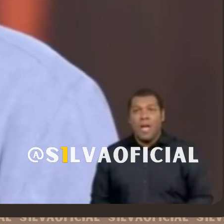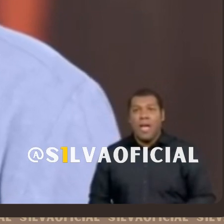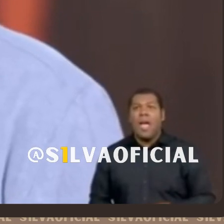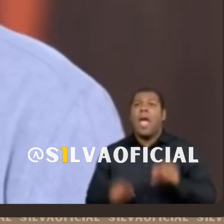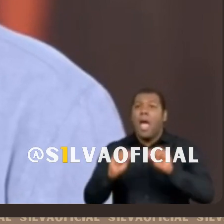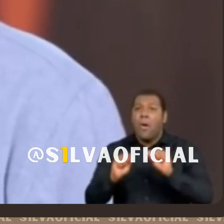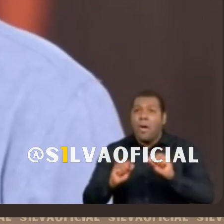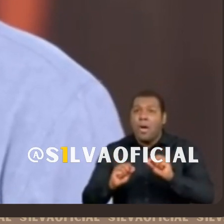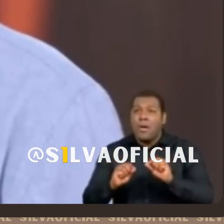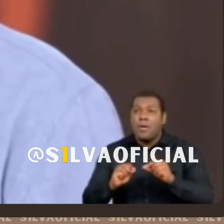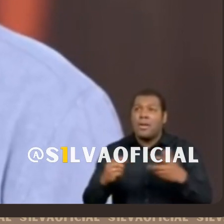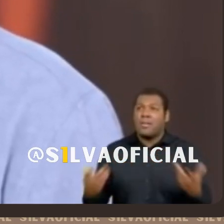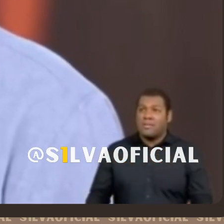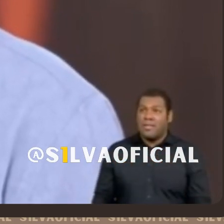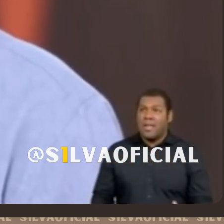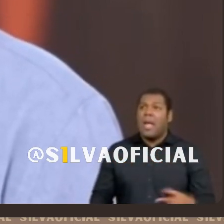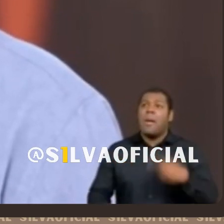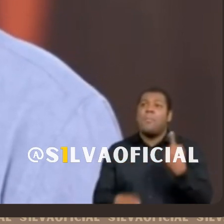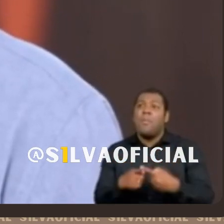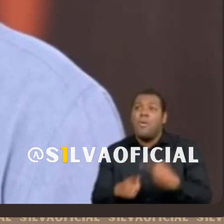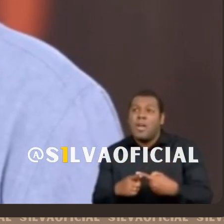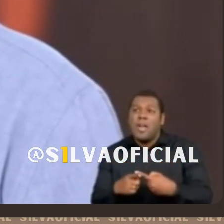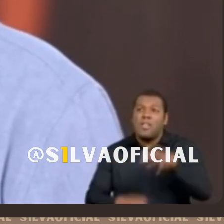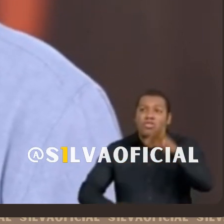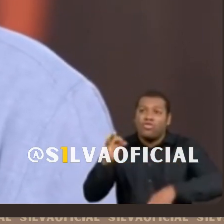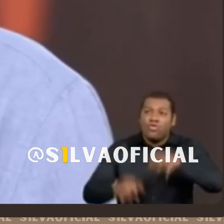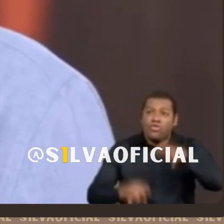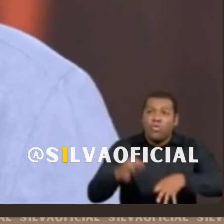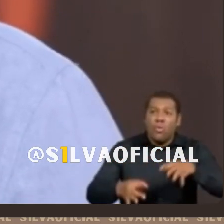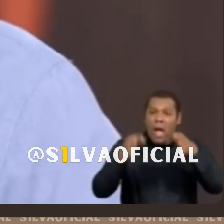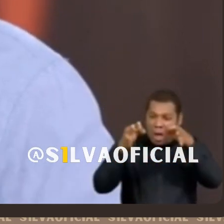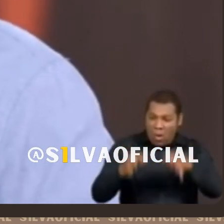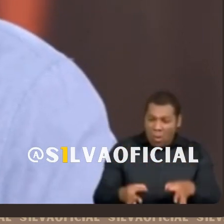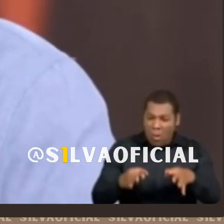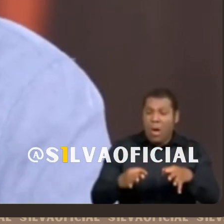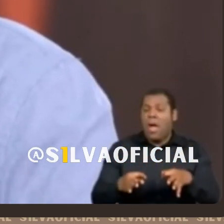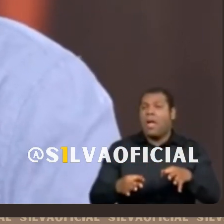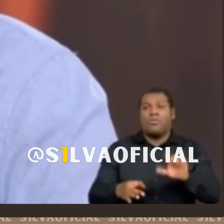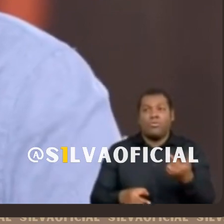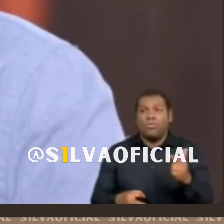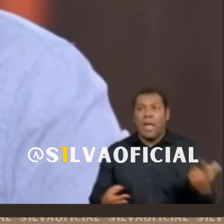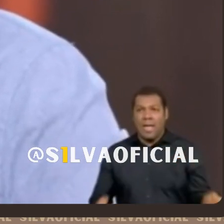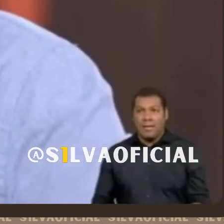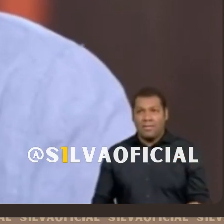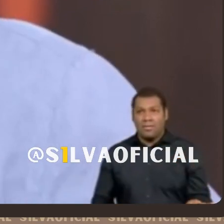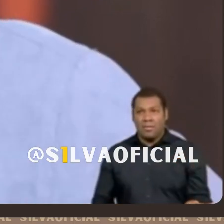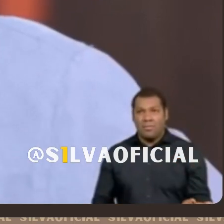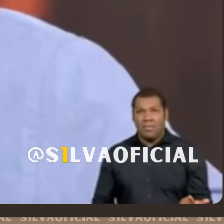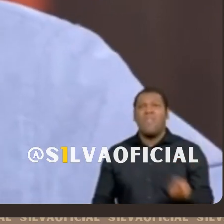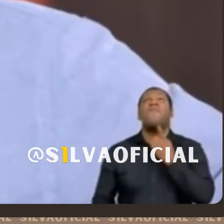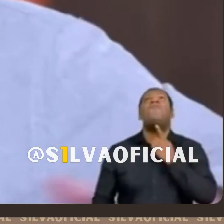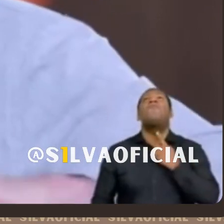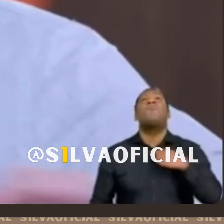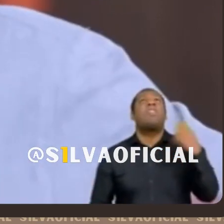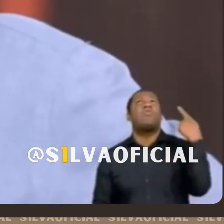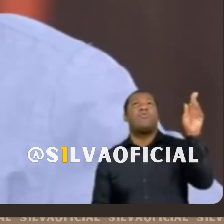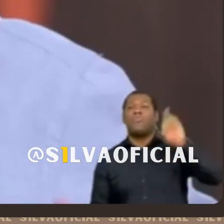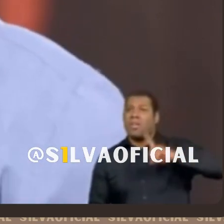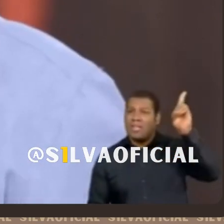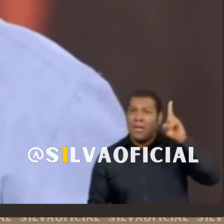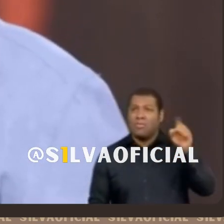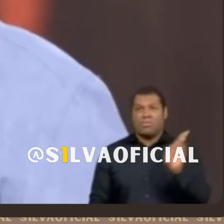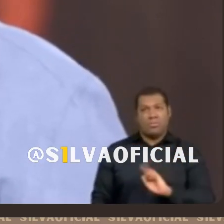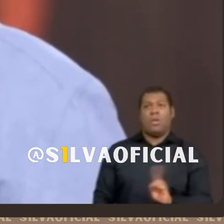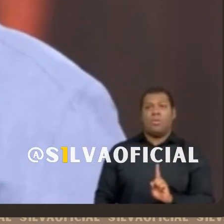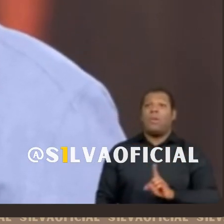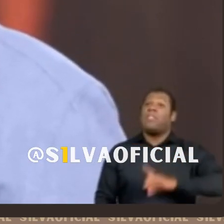dos homens. Não é coisa de Deus. Sabe, Deus, quando fez o mundo, fez para todo mundo viver bem, maravilhosamente bem, todo mundo estar no paraíso. Foi